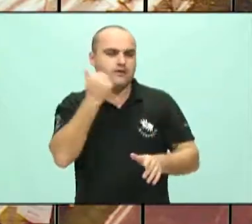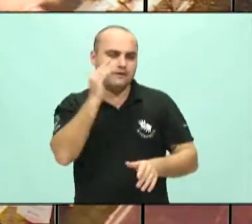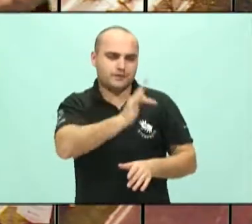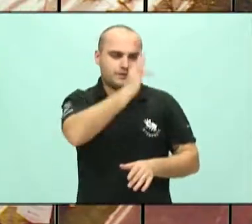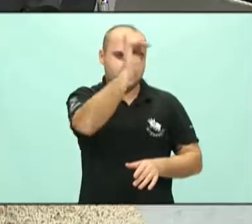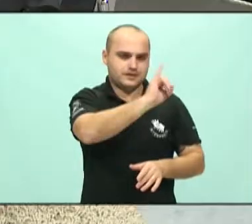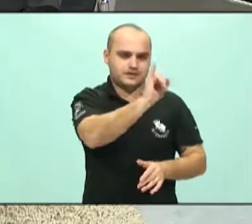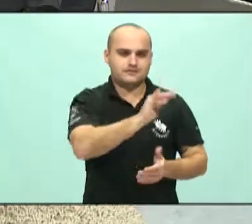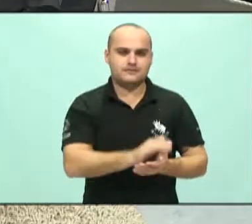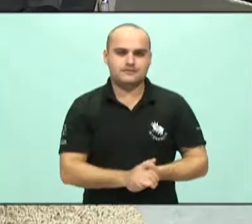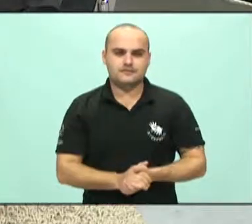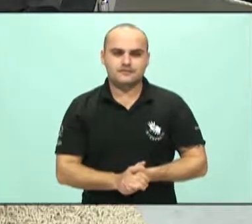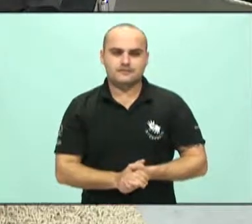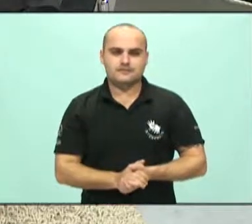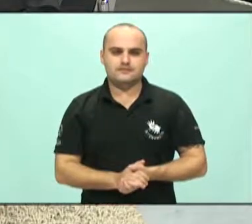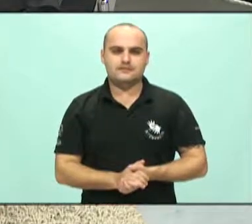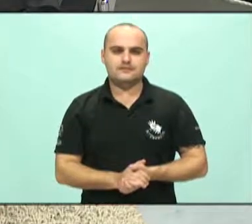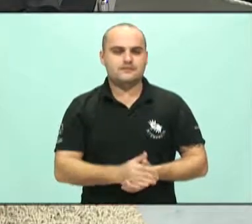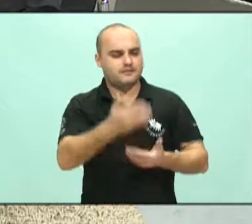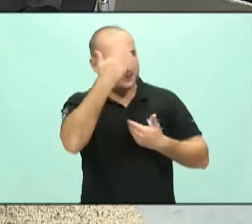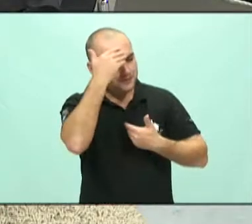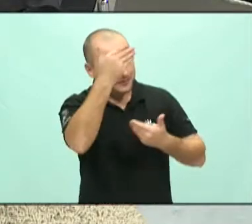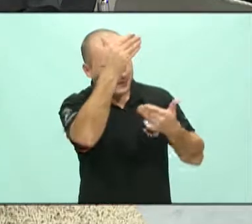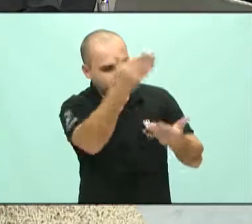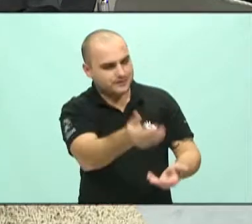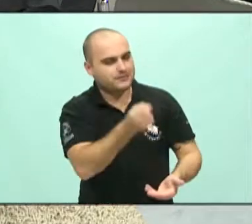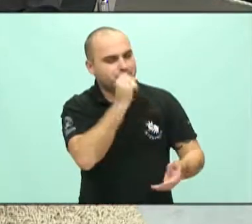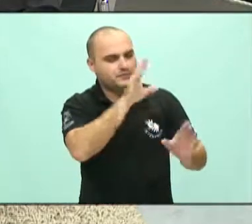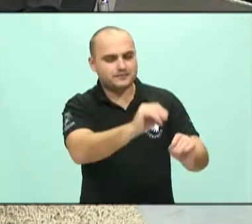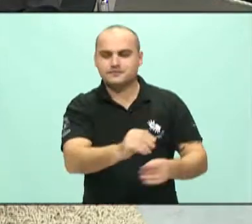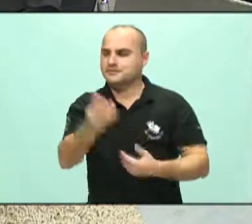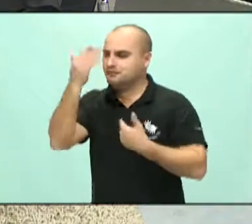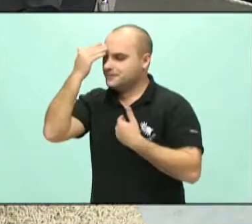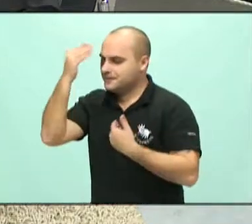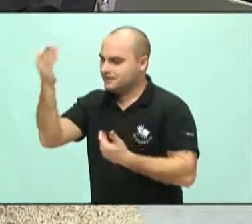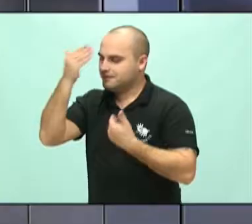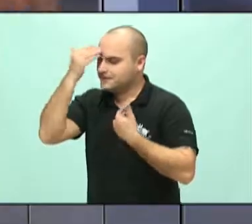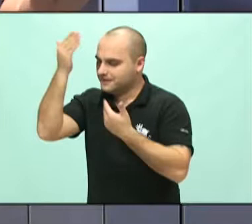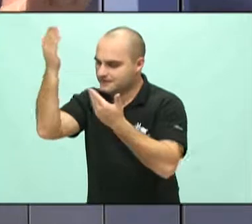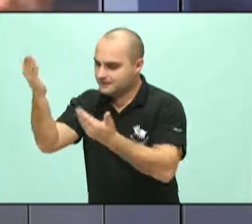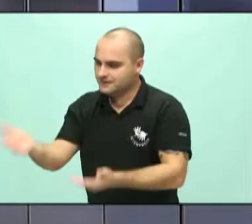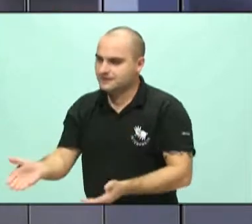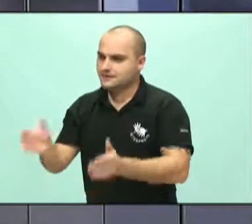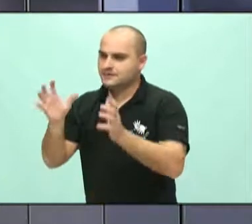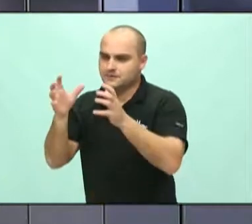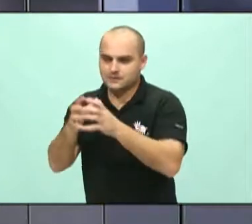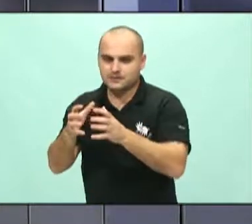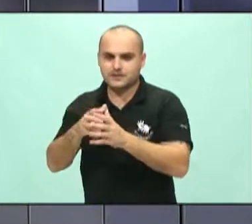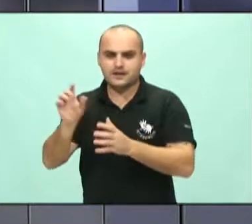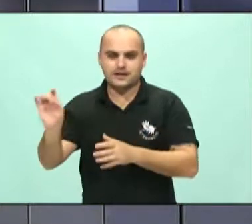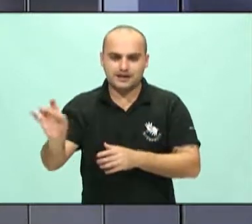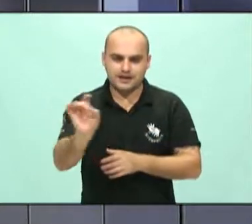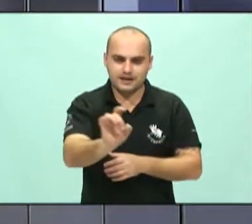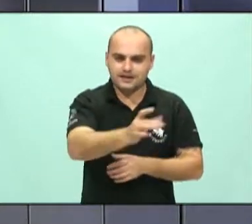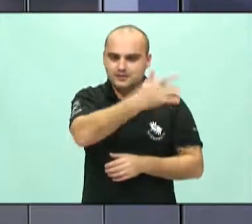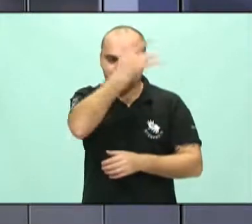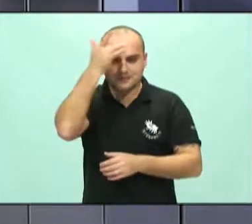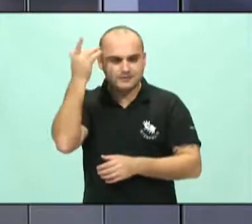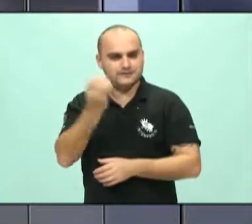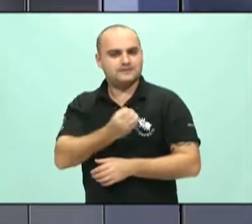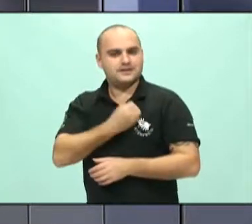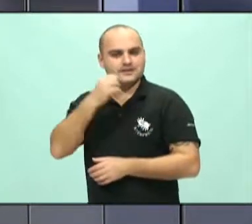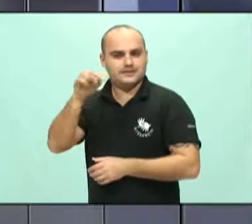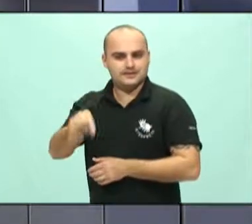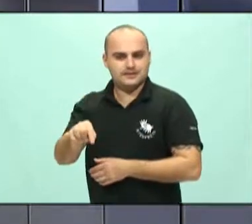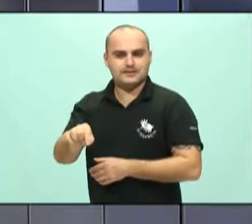Itajaí. Carlo muito Antônio, obrigado ao querido. senhor. Boa noite. Obrigado a você, a toda a equipe, obrigado a cada um e a cada uma